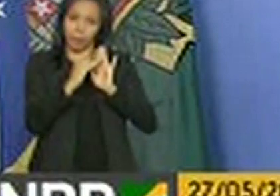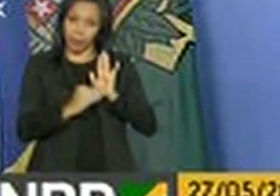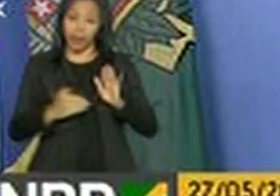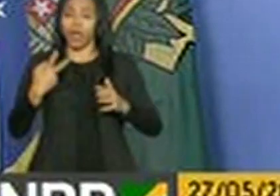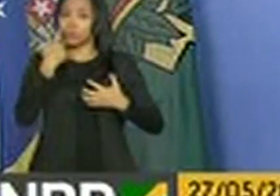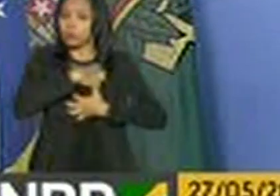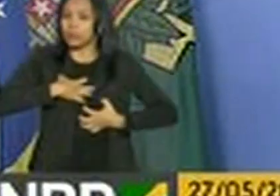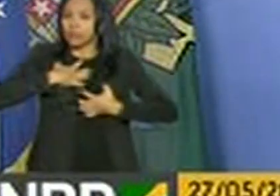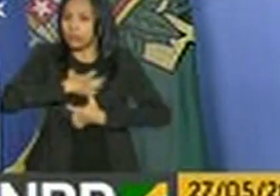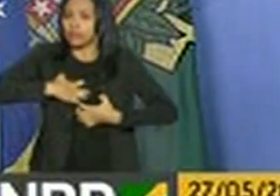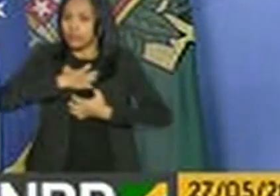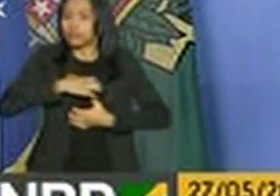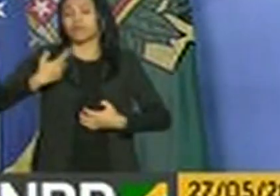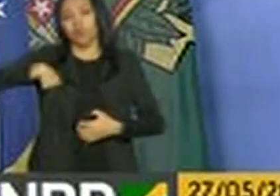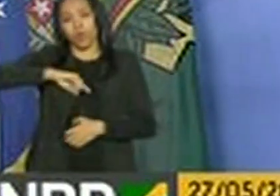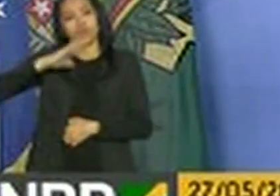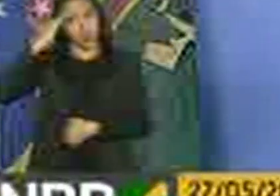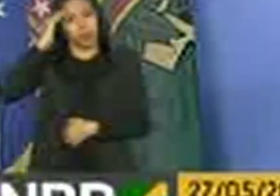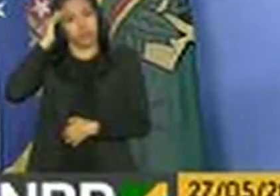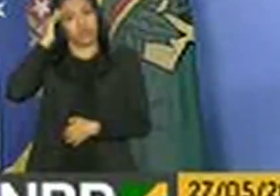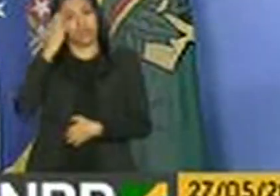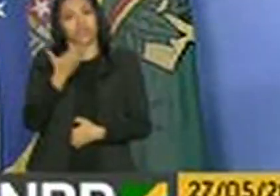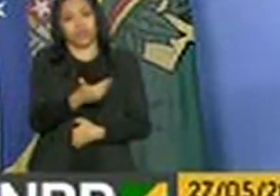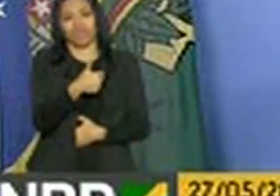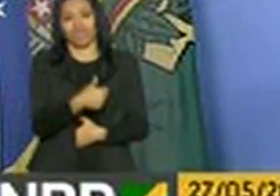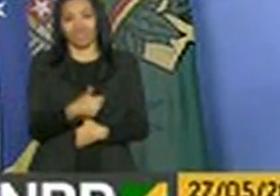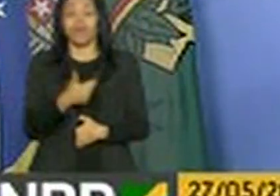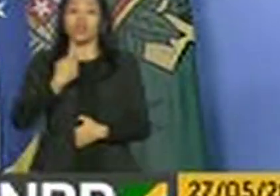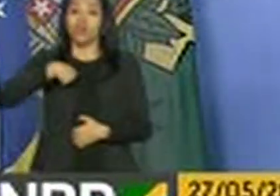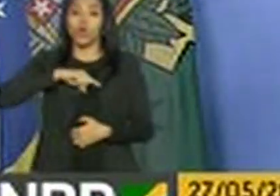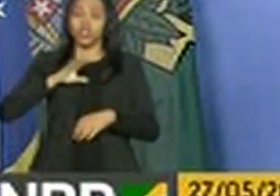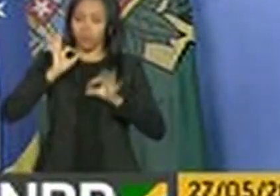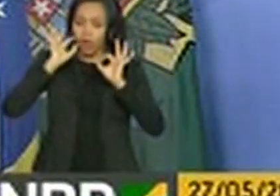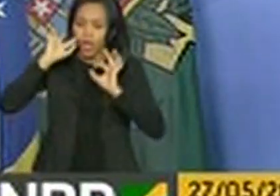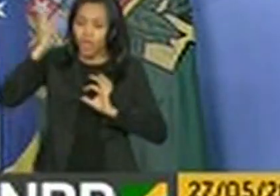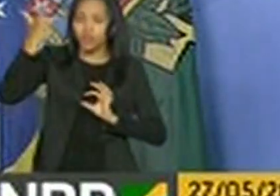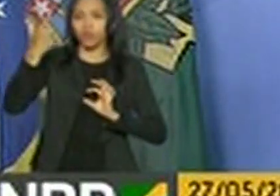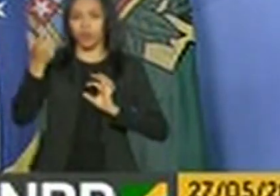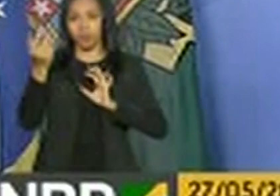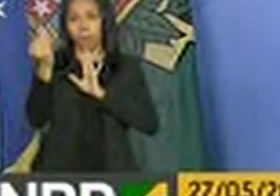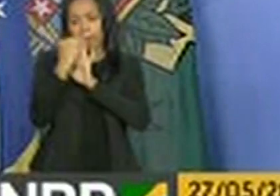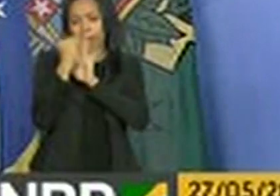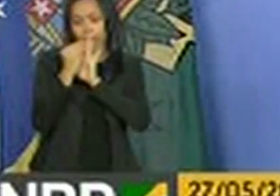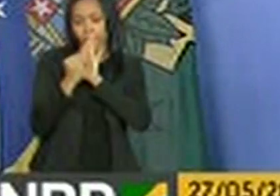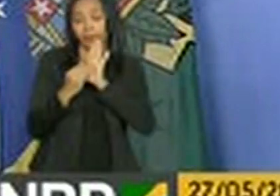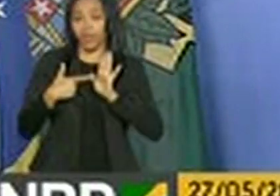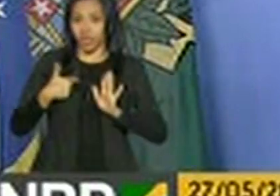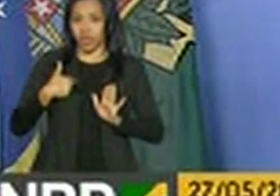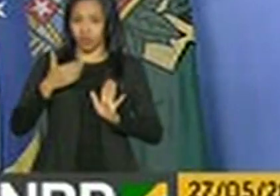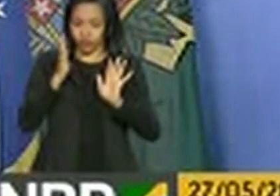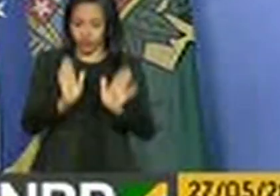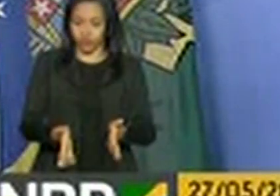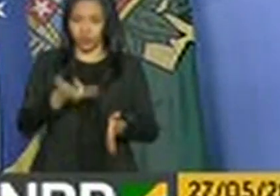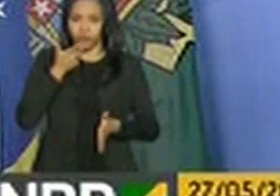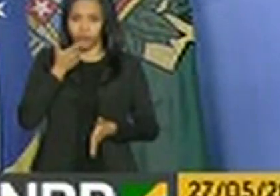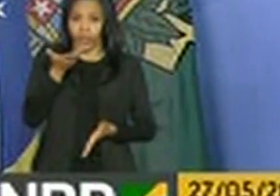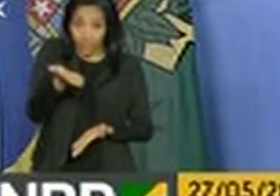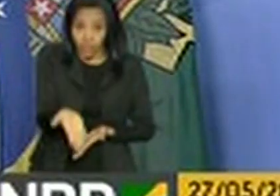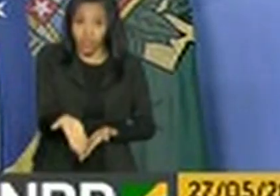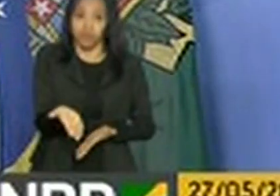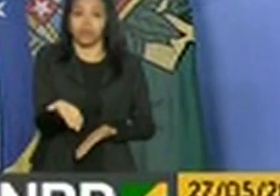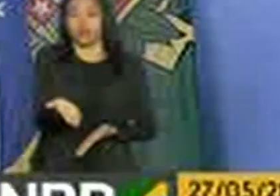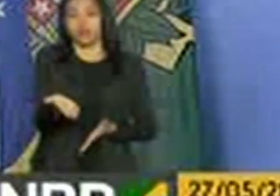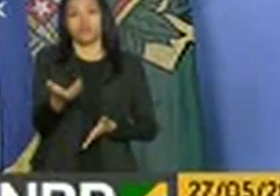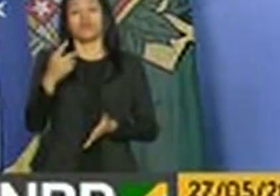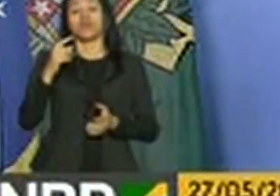naturais angústias, nós estamos providenciando todas estas medidas que acabei de enunciar.